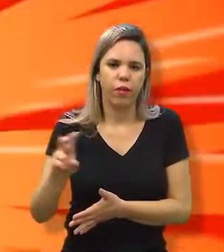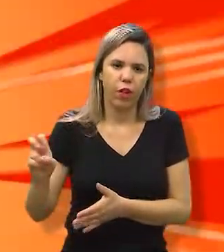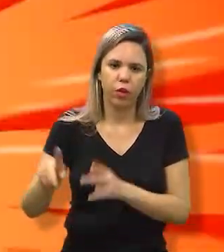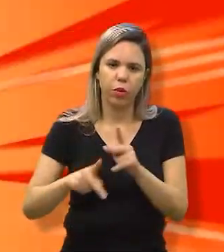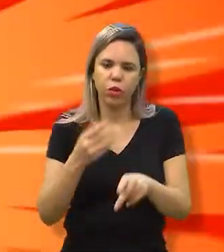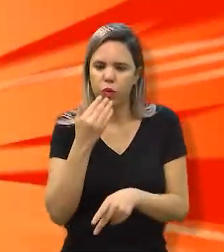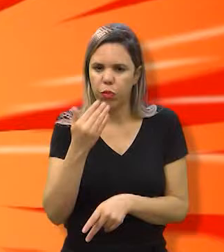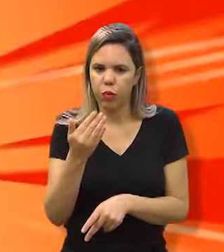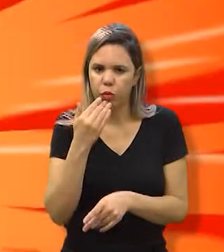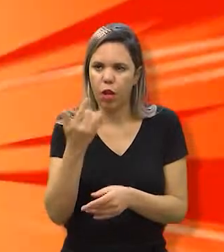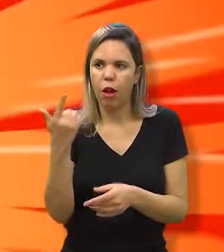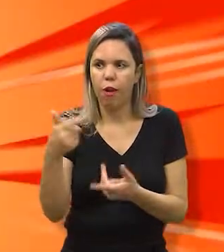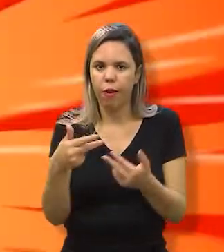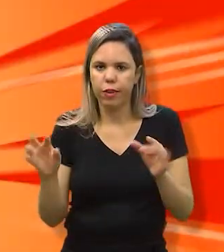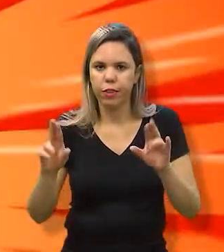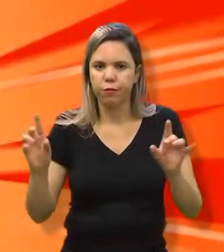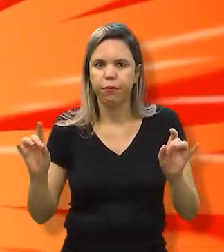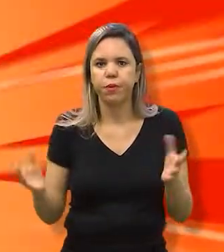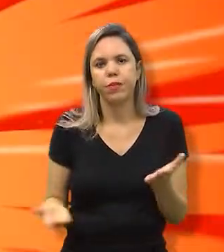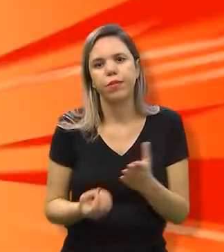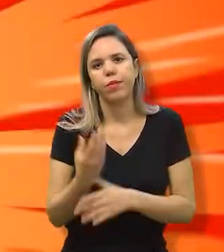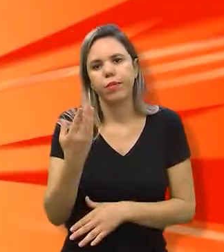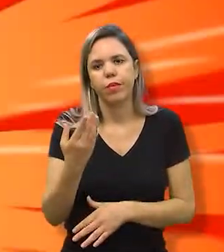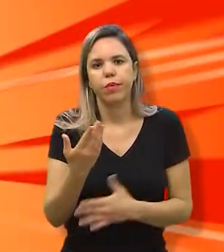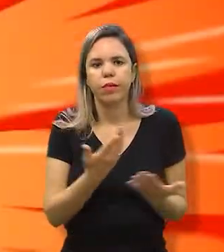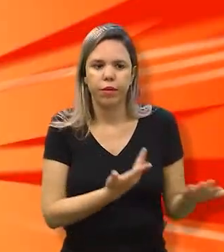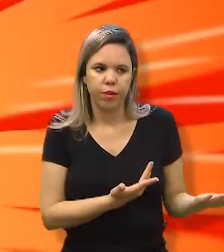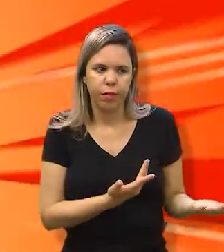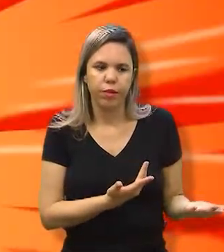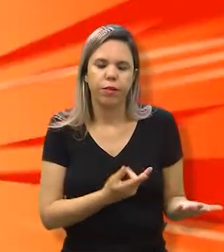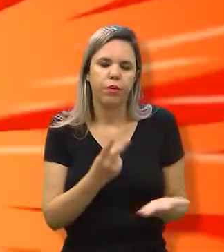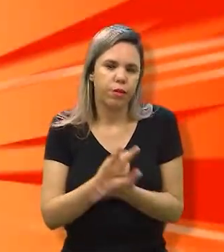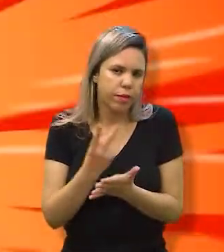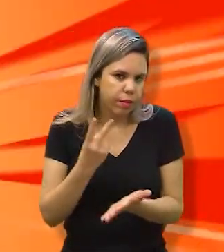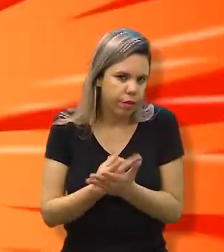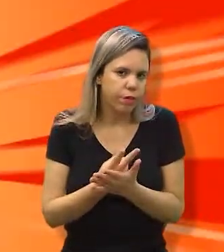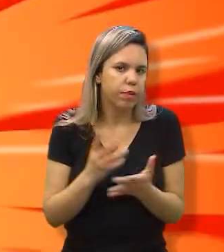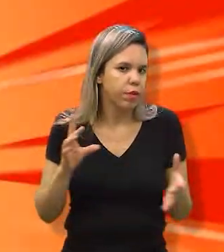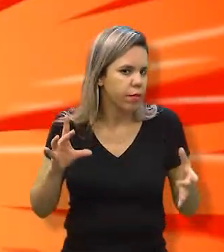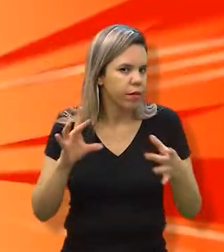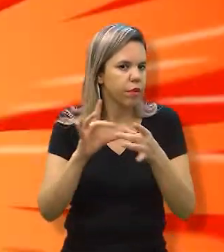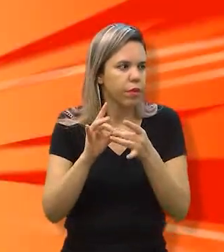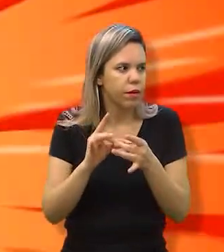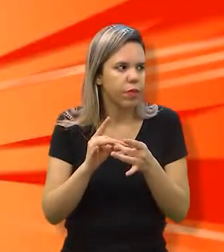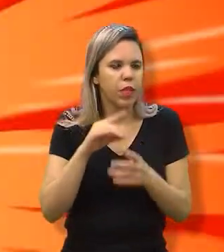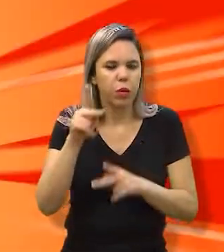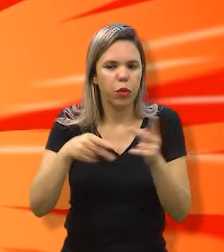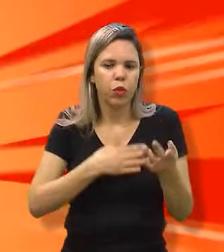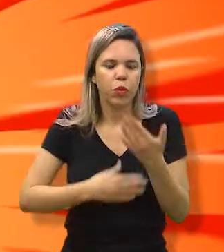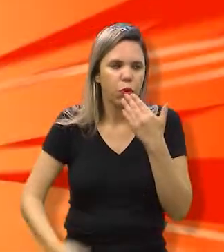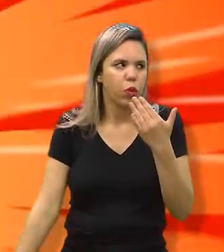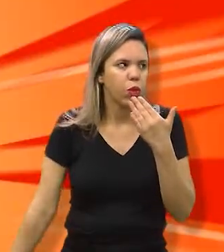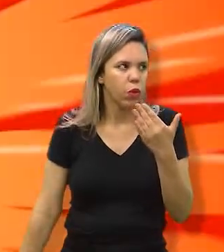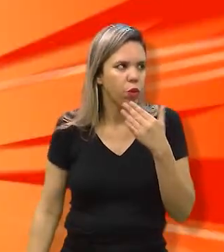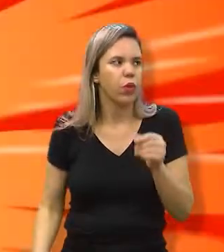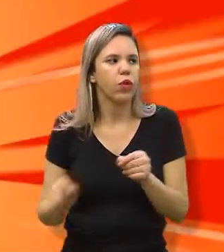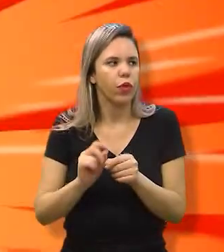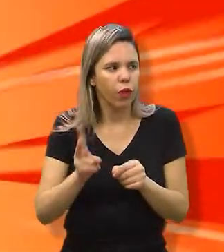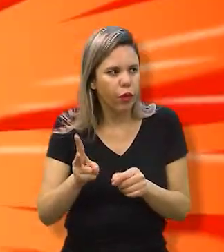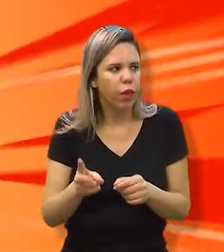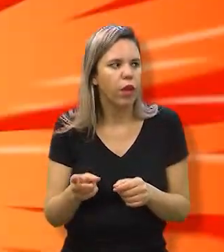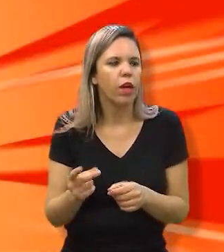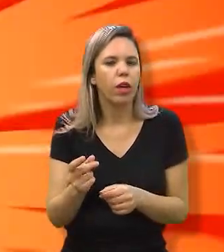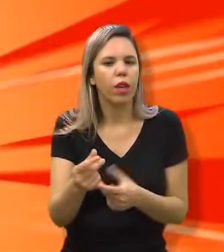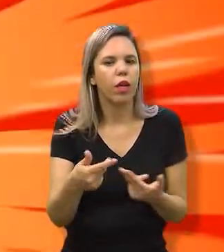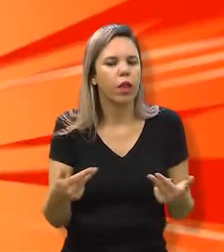medida que o público vai pedindo, vai saindo coisas diferentes? Vikadas dá essa mesma liga. À medida que o público foi pedindo, eu vou